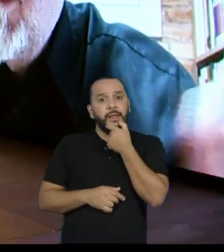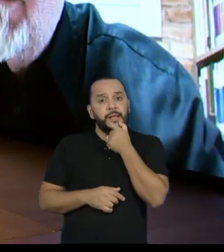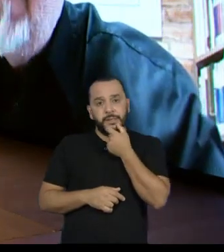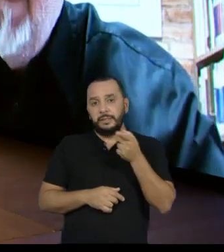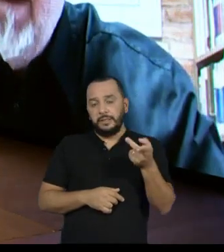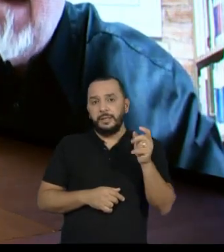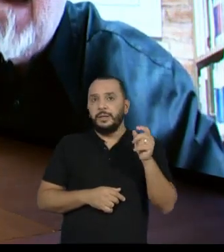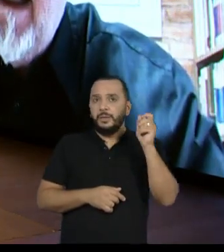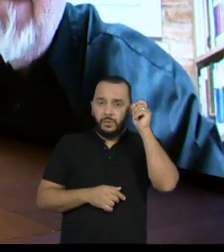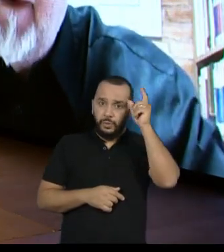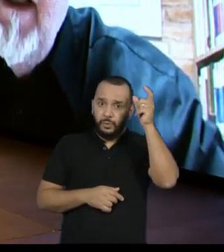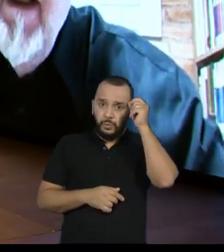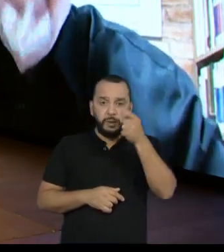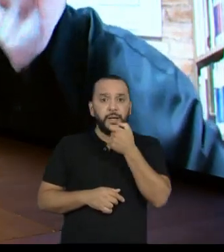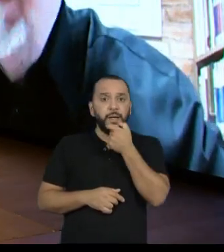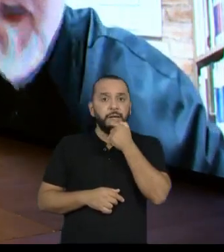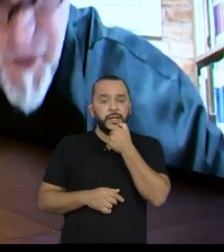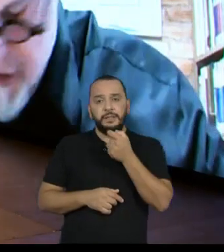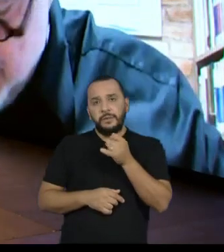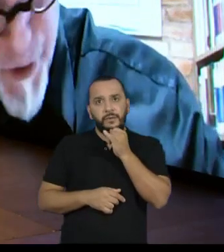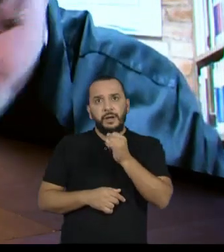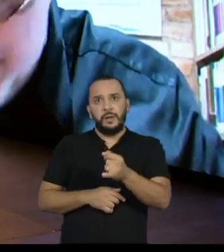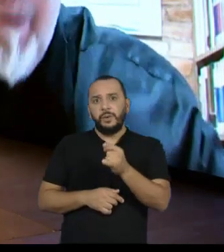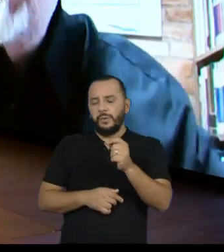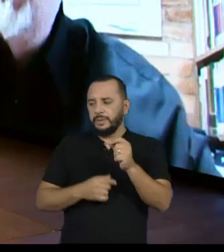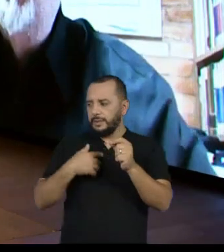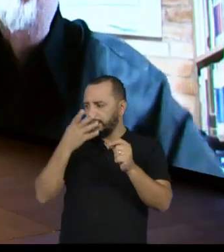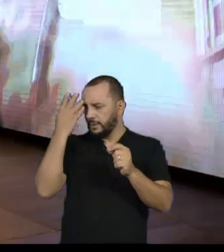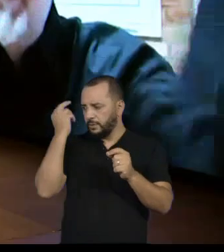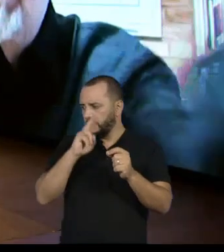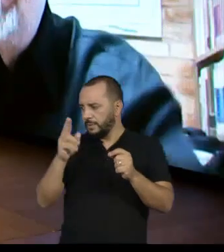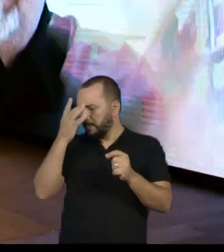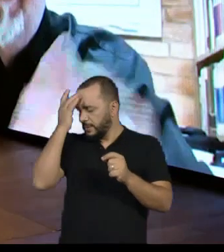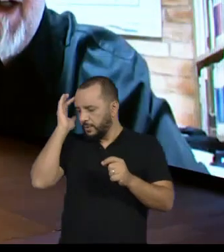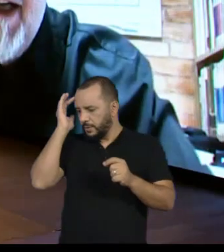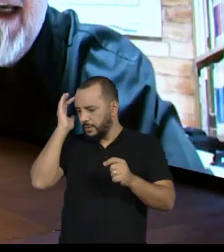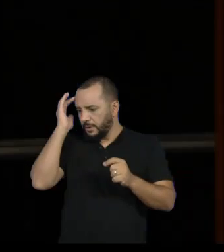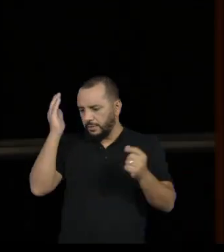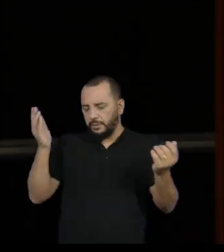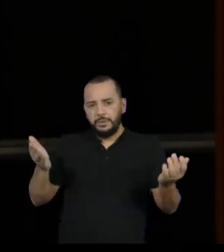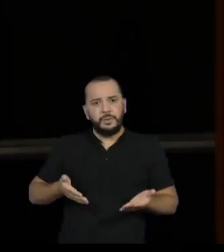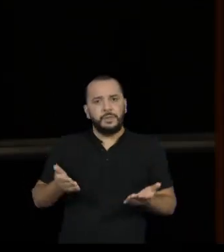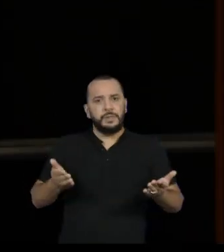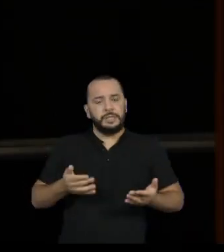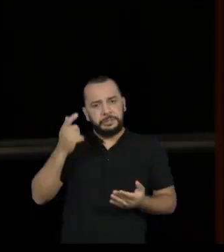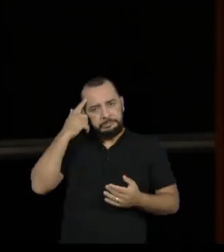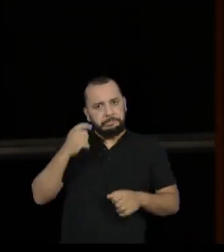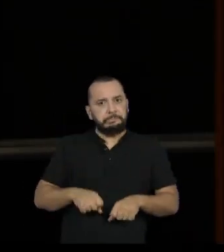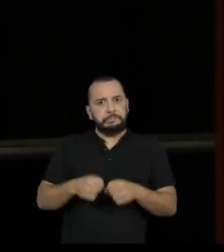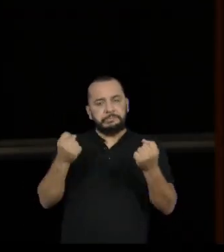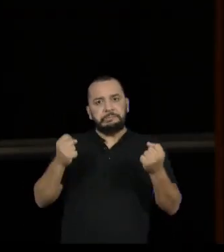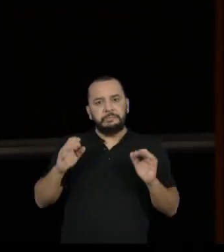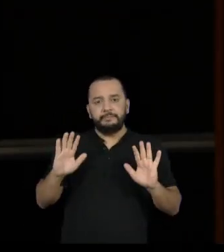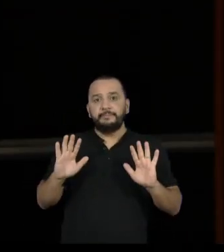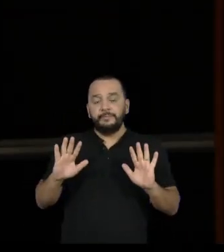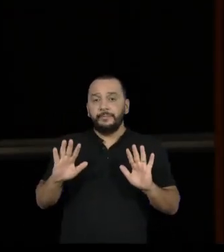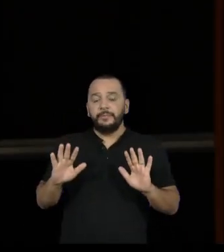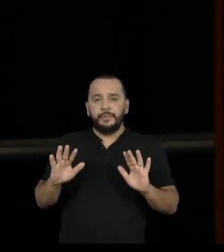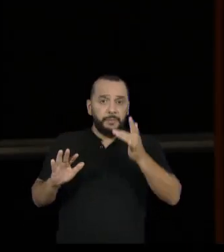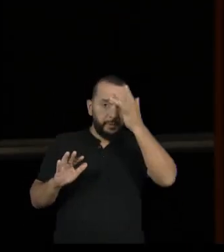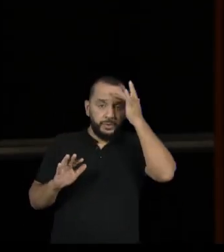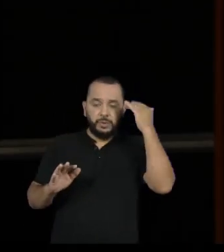Era um escândalo na cidade, todo mundo queria ver aquela peça, era maravilhoso e tal. E a cultura inglesa chegou para mim